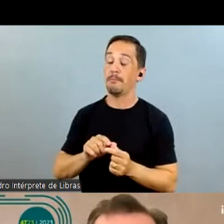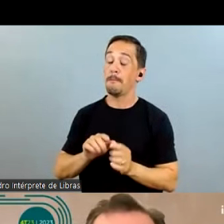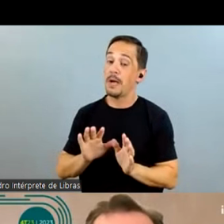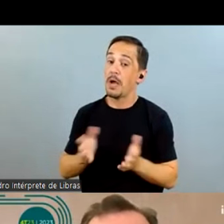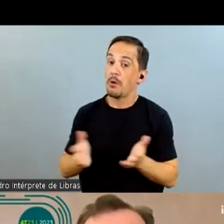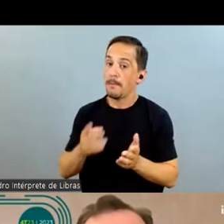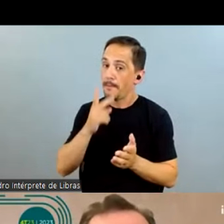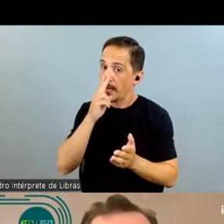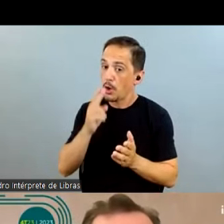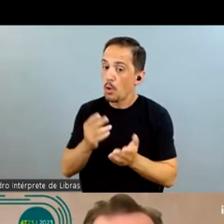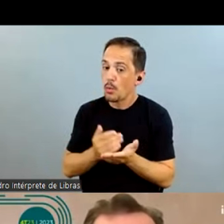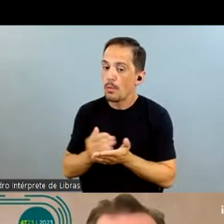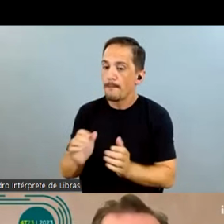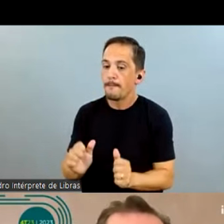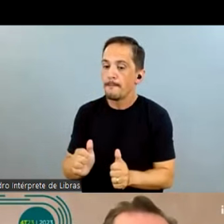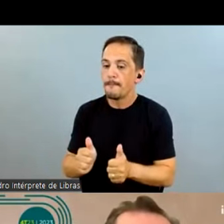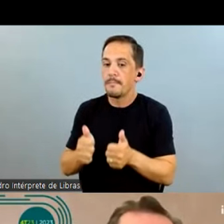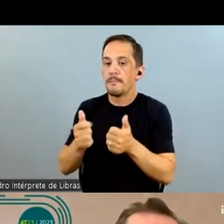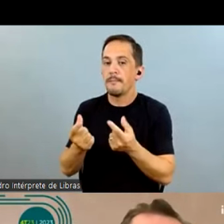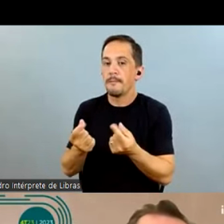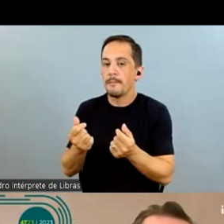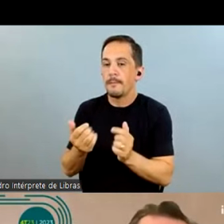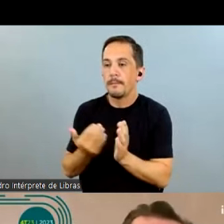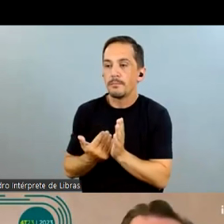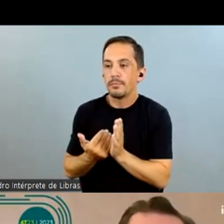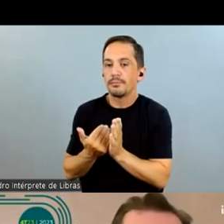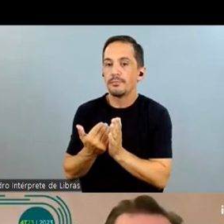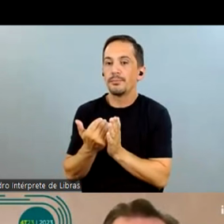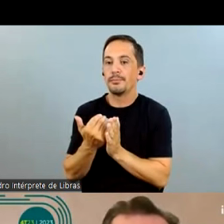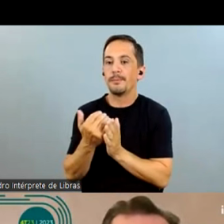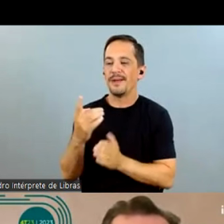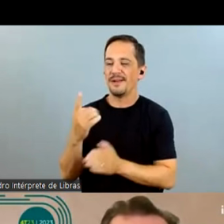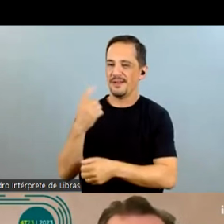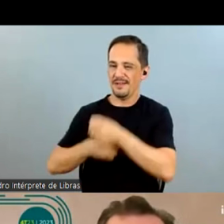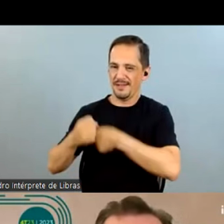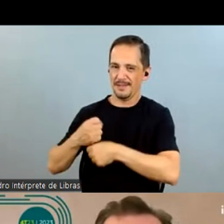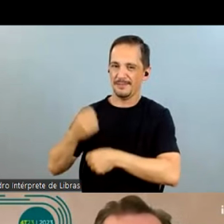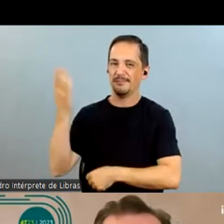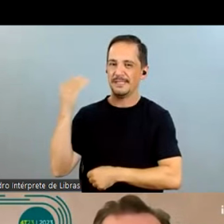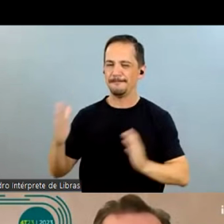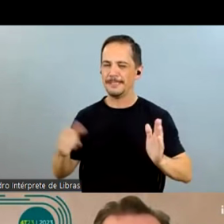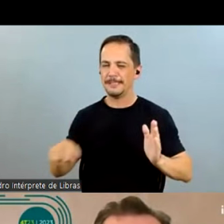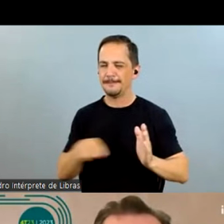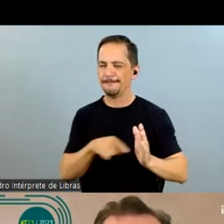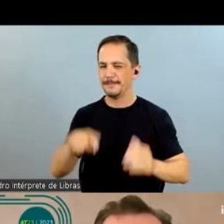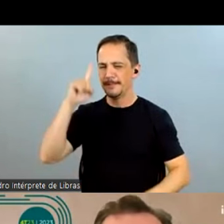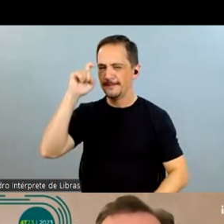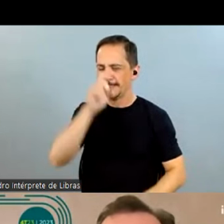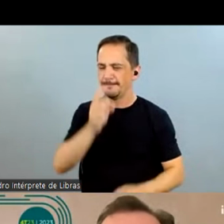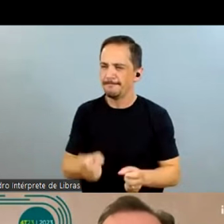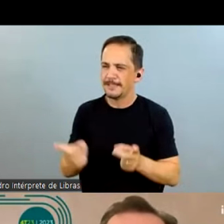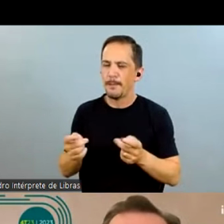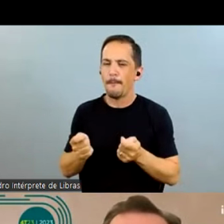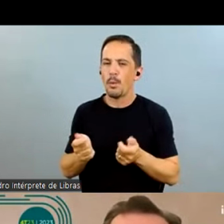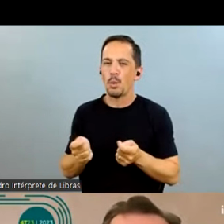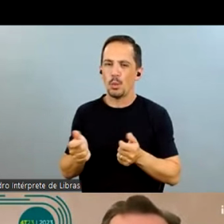iniciando uma reação agora no início do ano mas o ano passado Realmente foi um um um período bem difícil de vendas eh do negócio